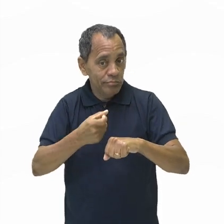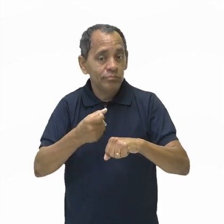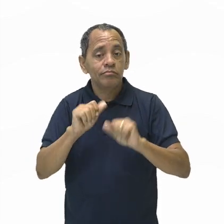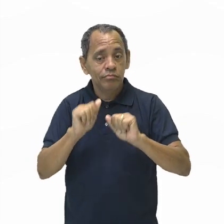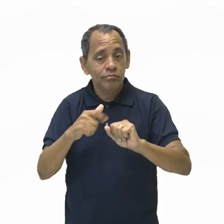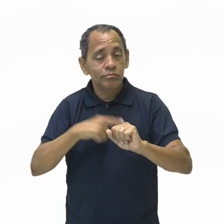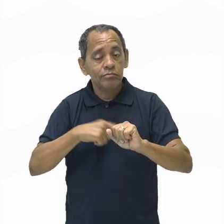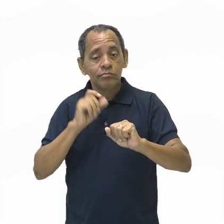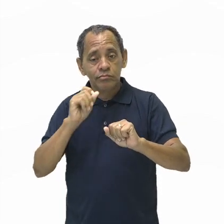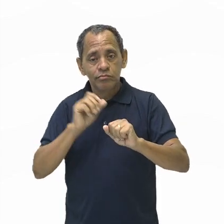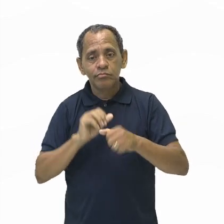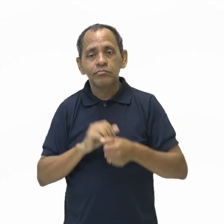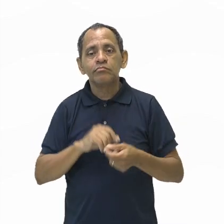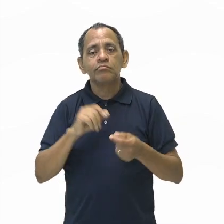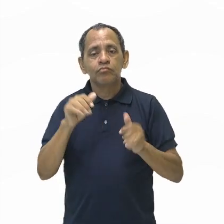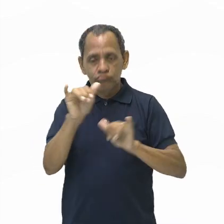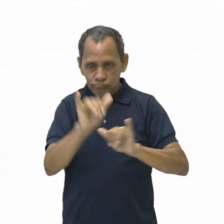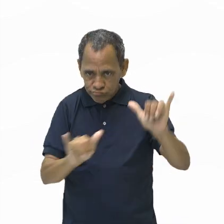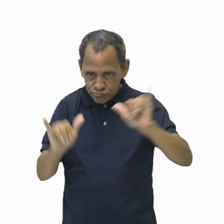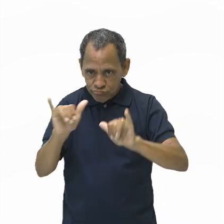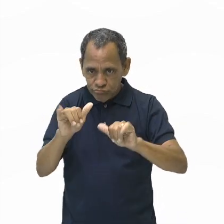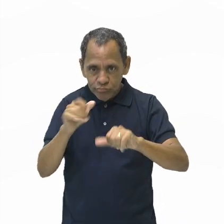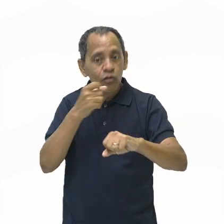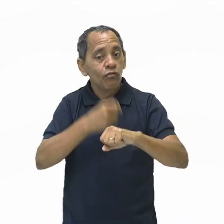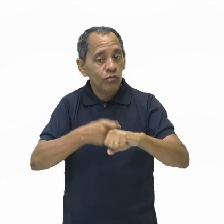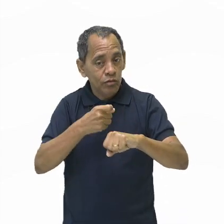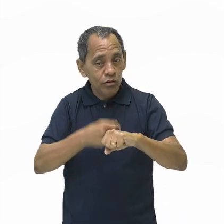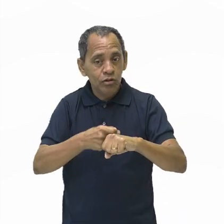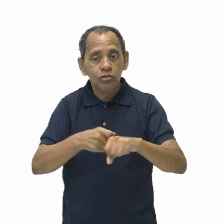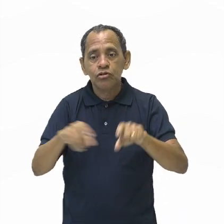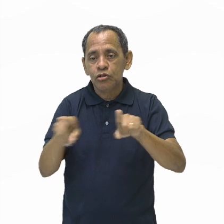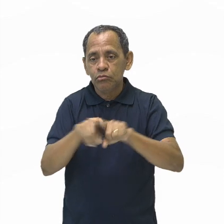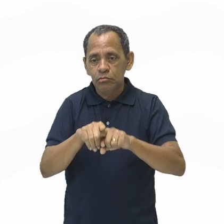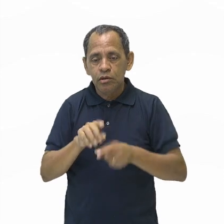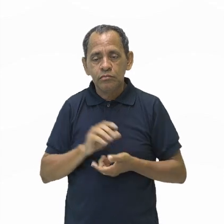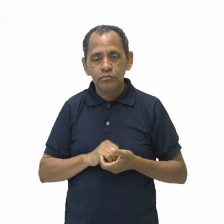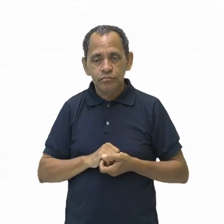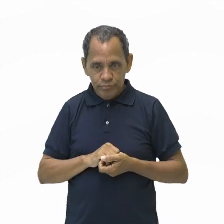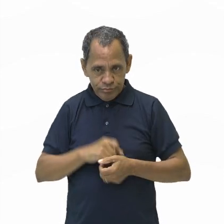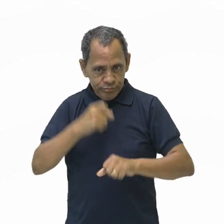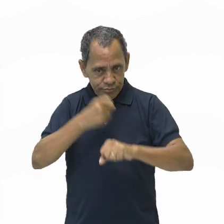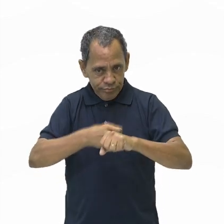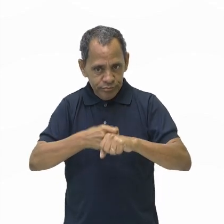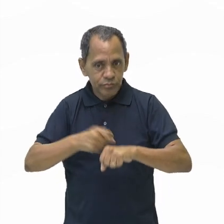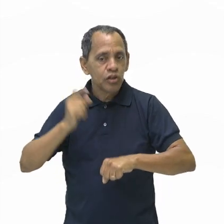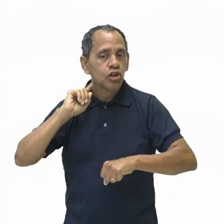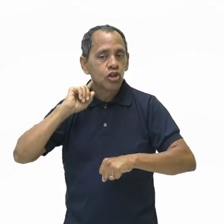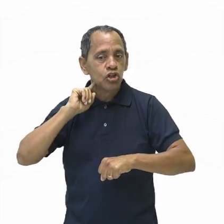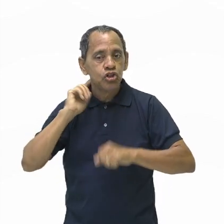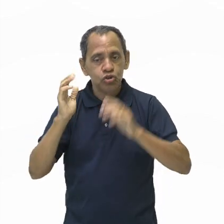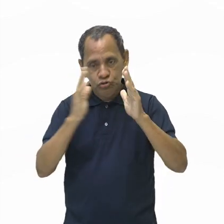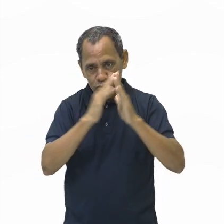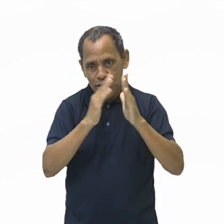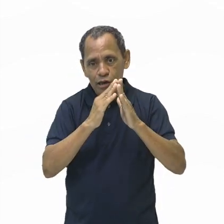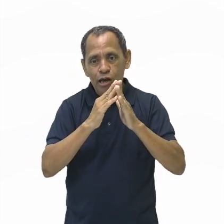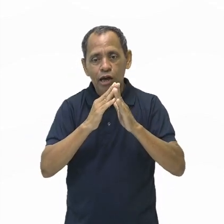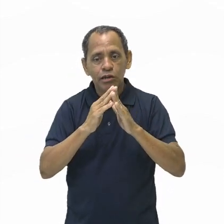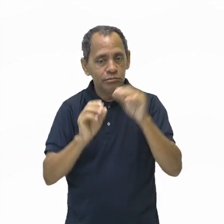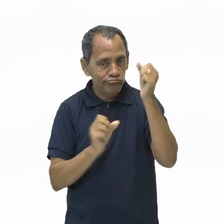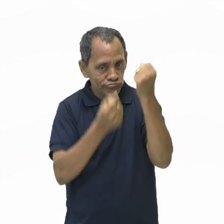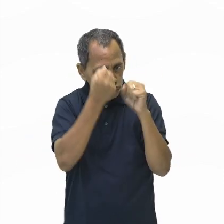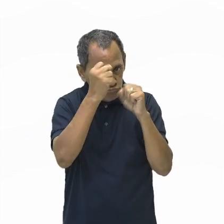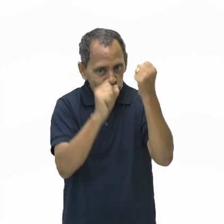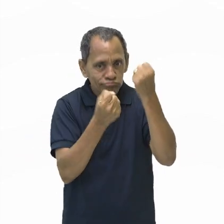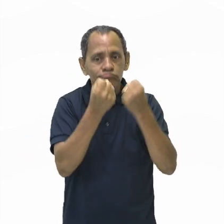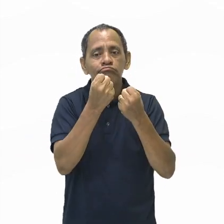também aí, além dos químicos, nós temos os resíduos sólidos, como o lixo doméstico, o lixo